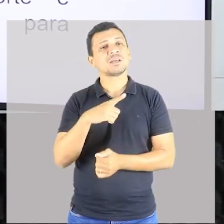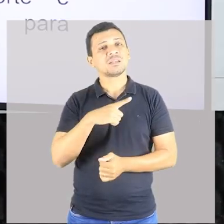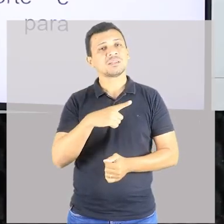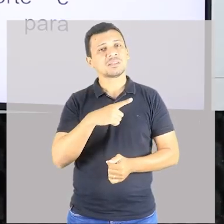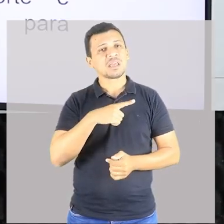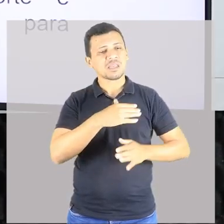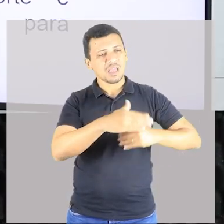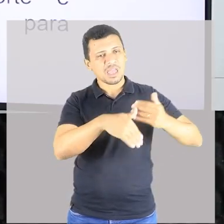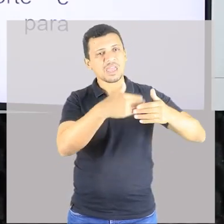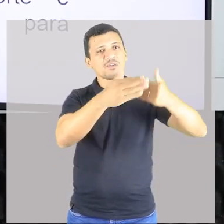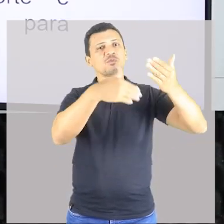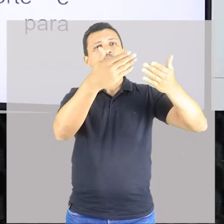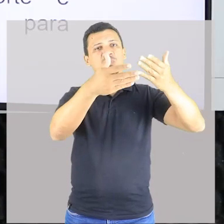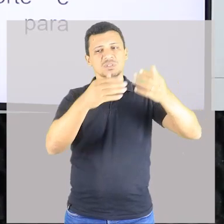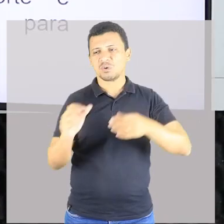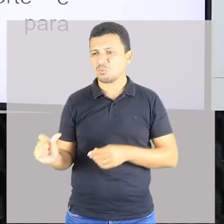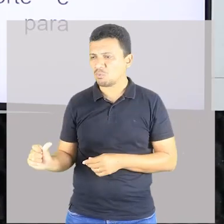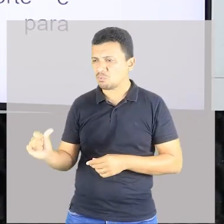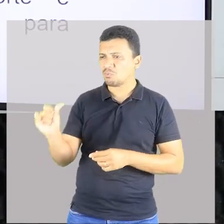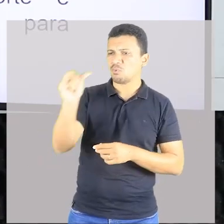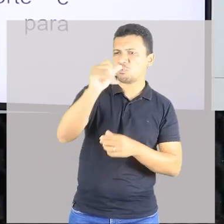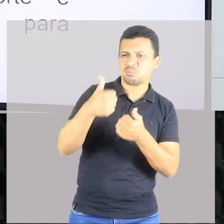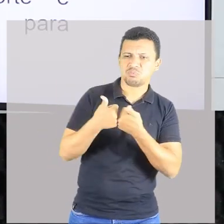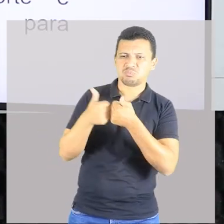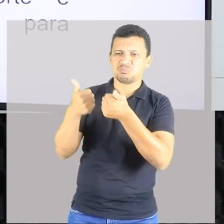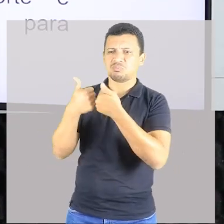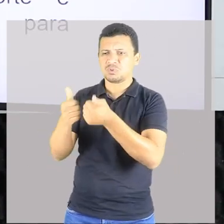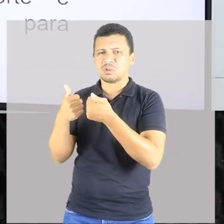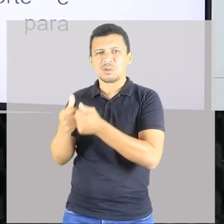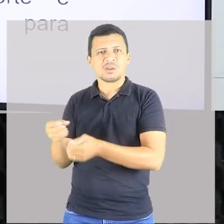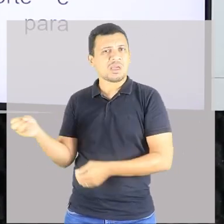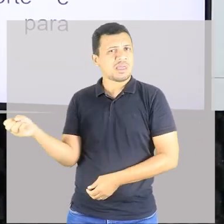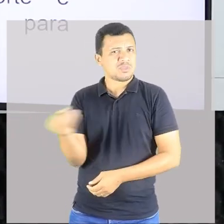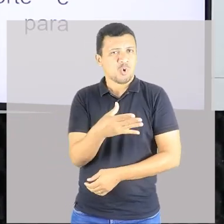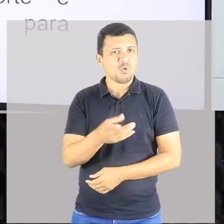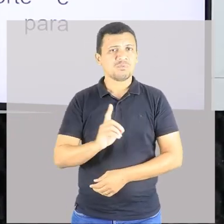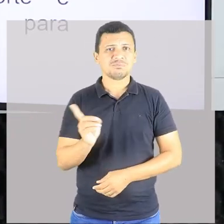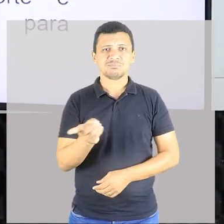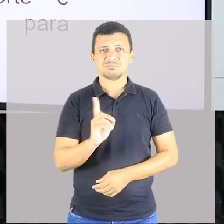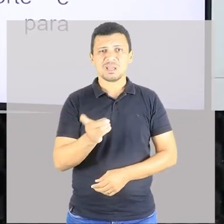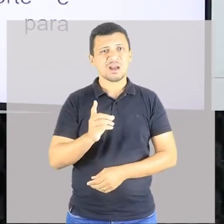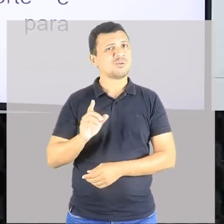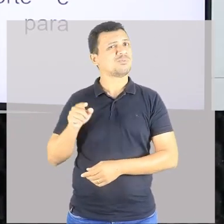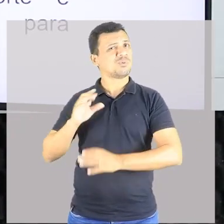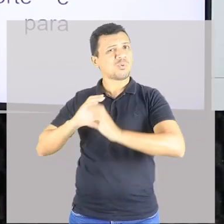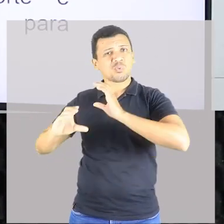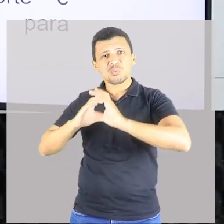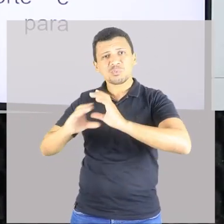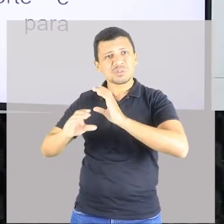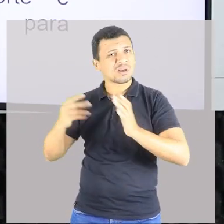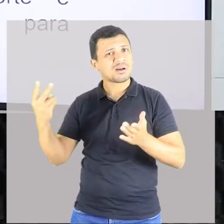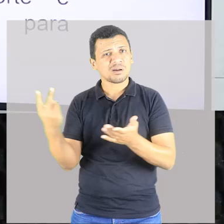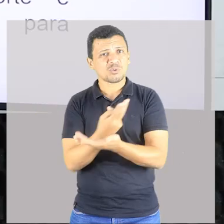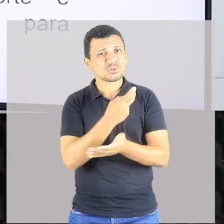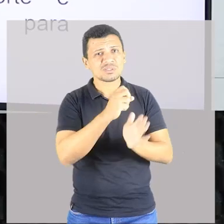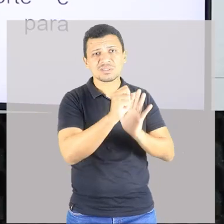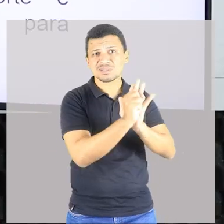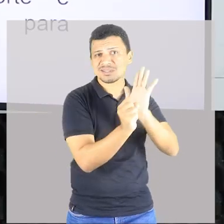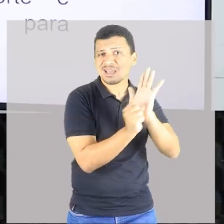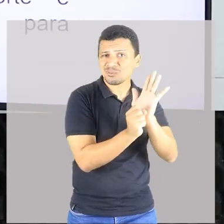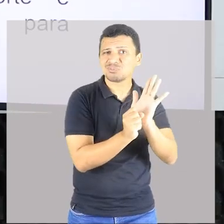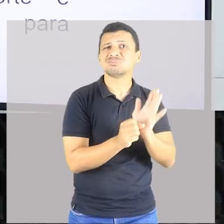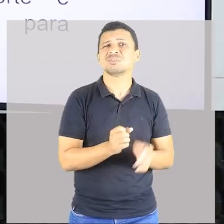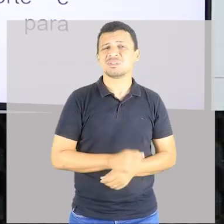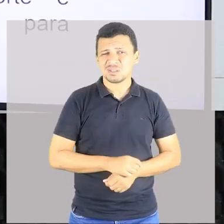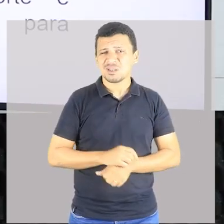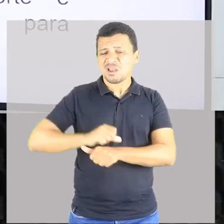de evolução de meios de transporte, de comunicação, não é um processo recente. É um processo que já vem acontecendo há séculos. As revoluções industriais,